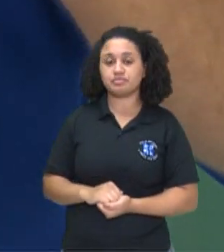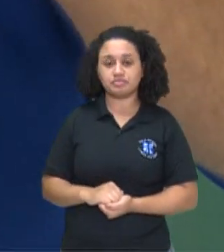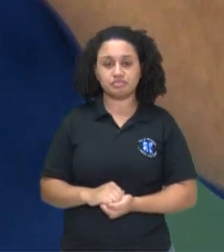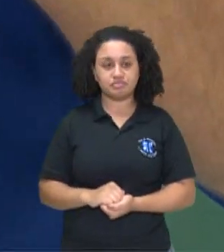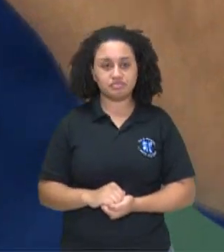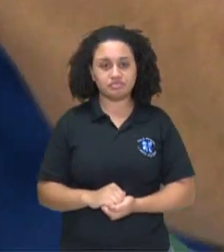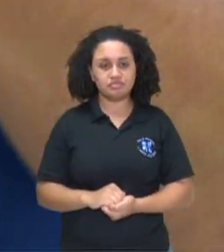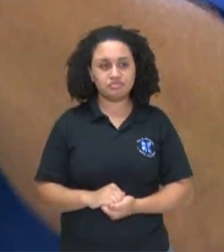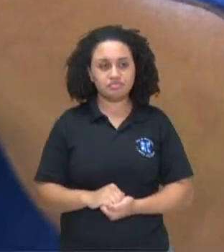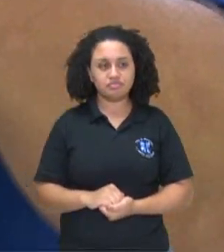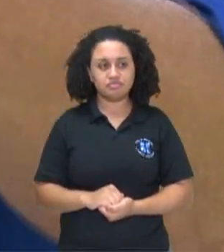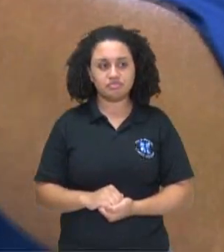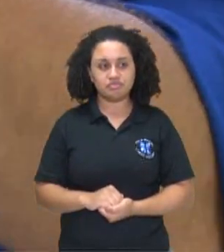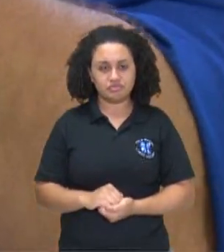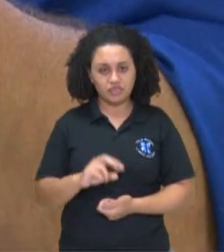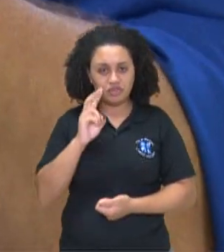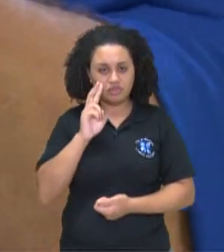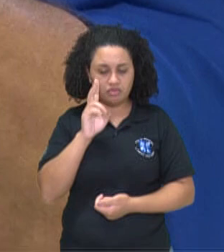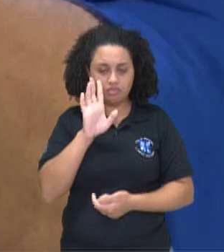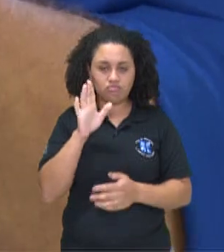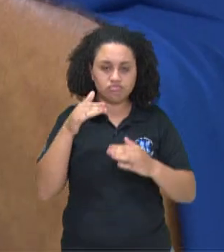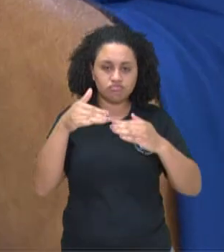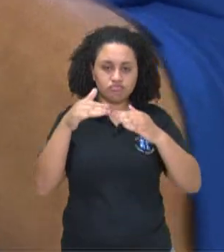tá? Dobrou,